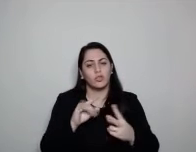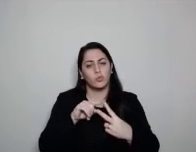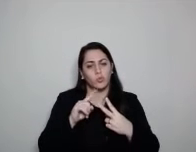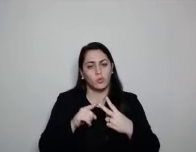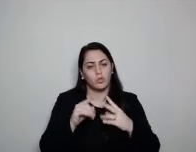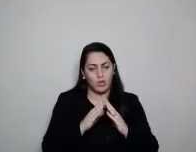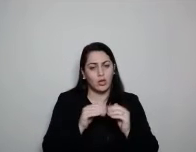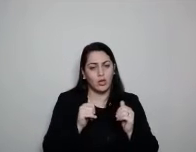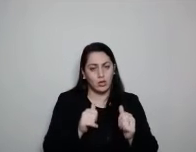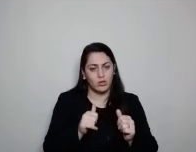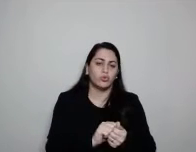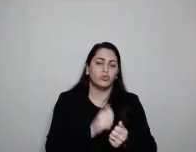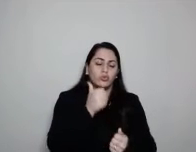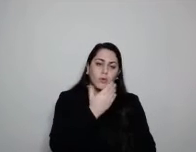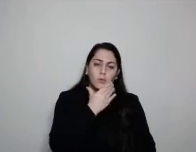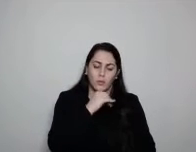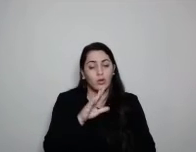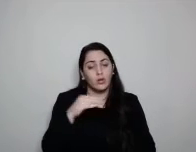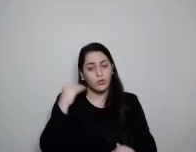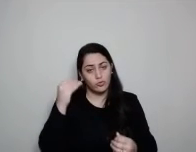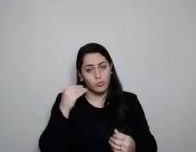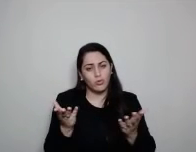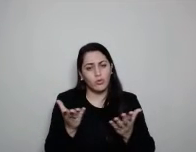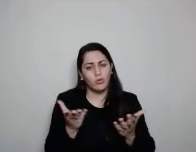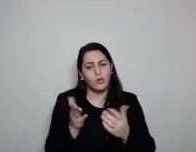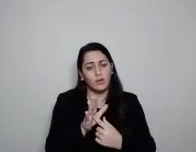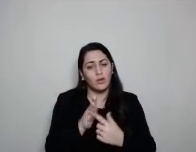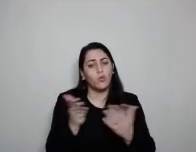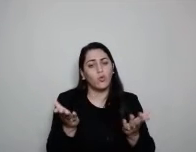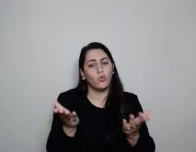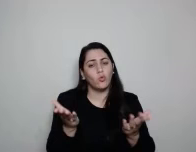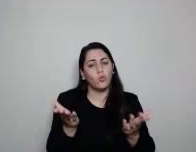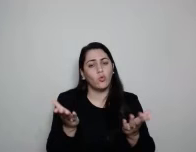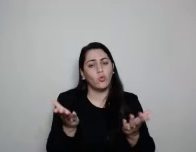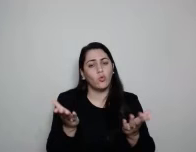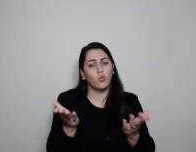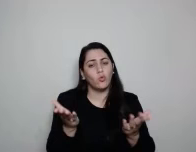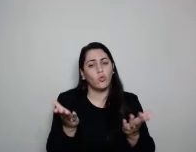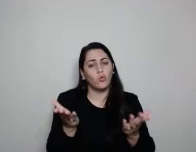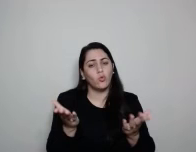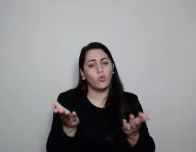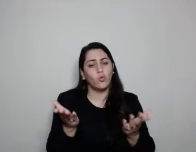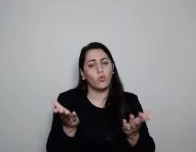que foi por isso que eu quis fazer essa sustentação oral, porque eu sei que todas essas informações vossas, excelência, já têm,